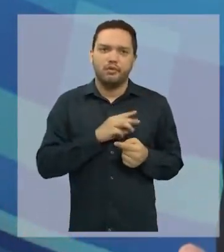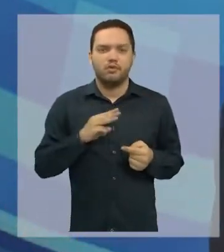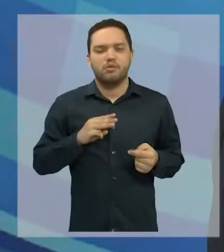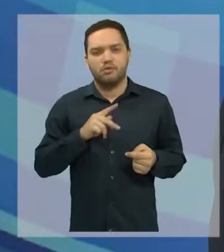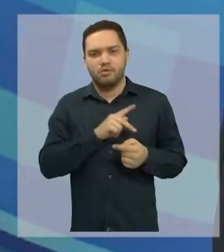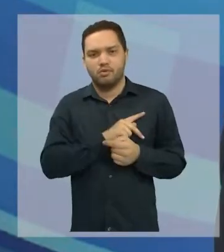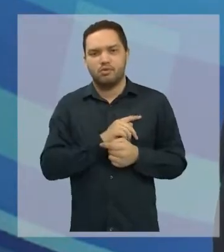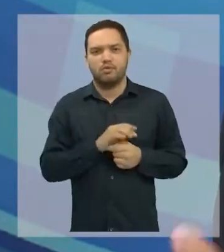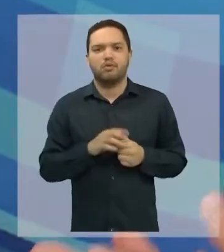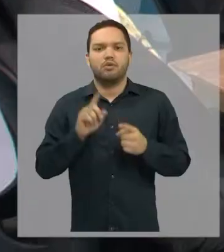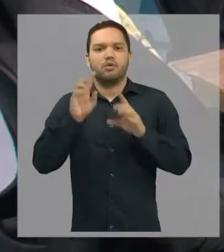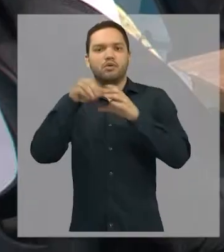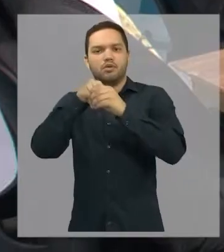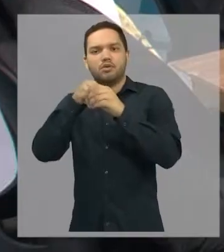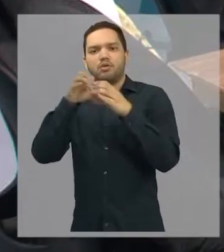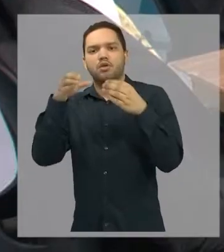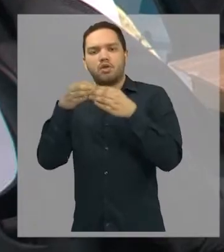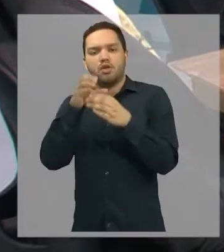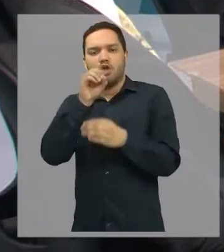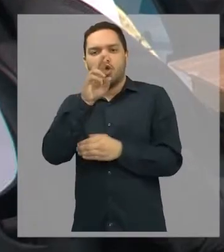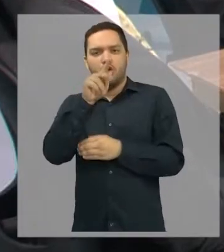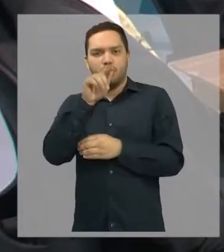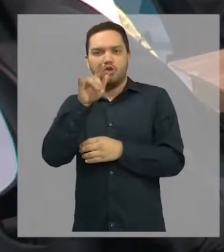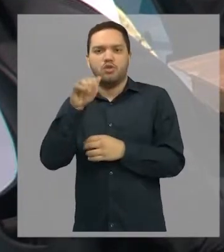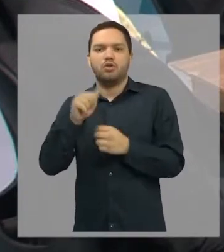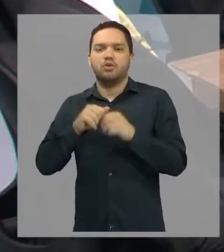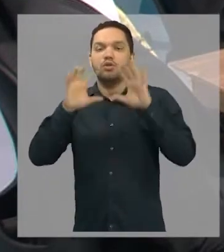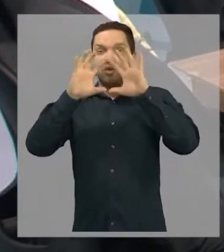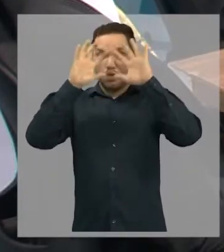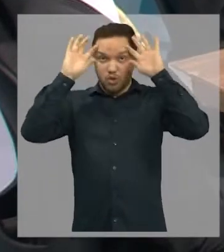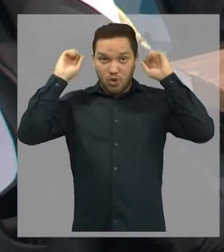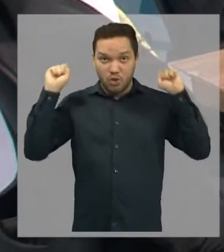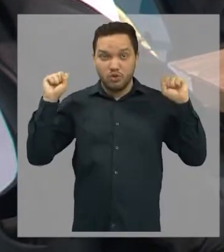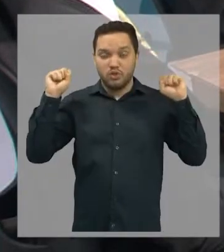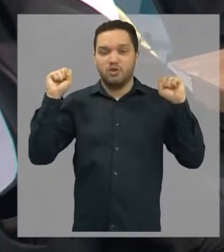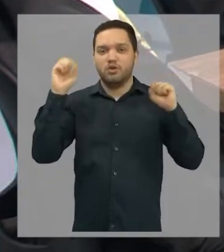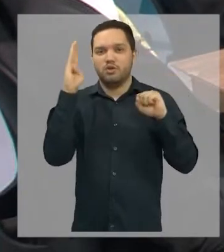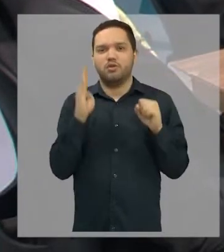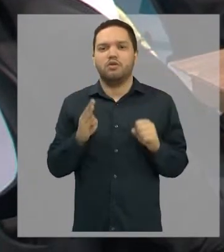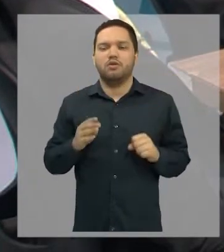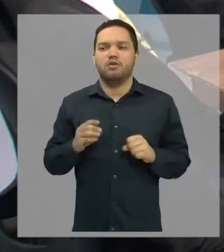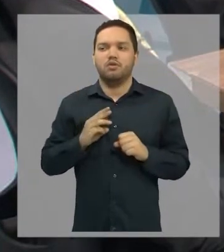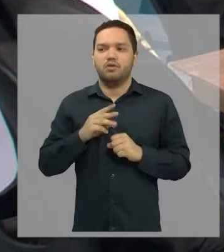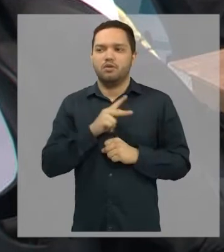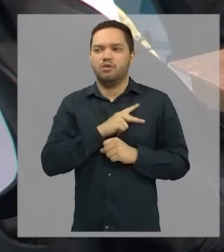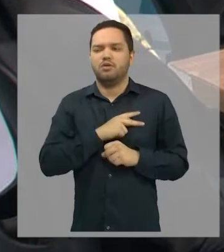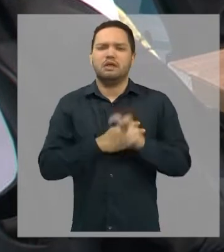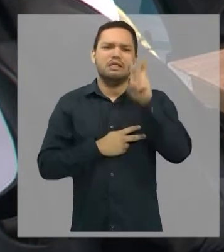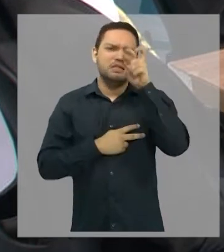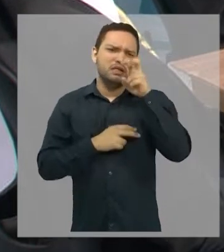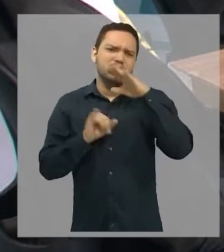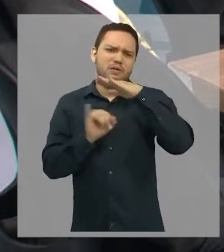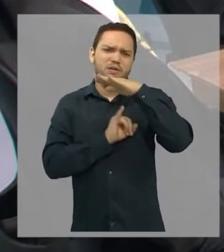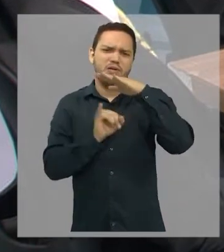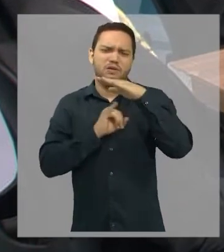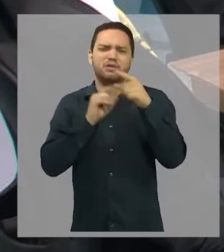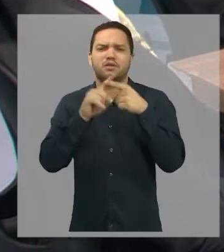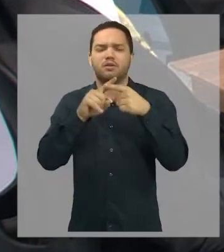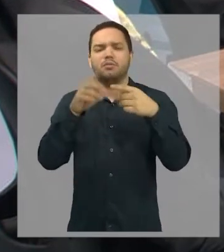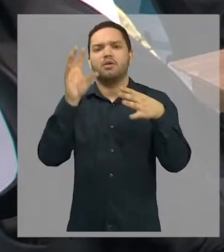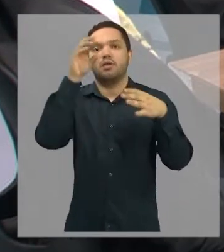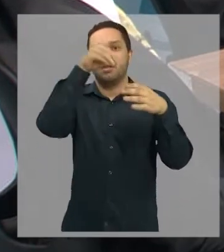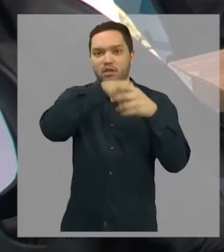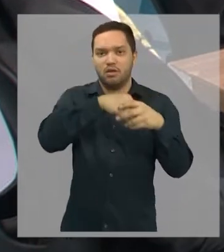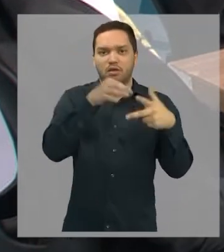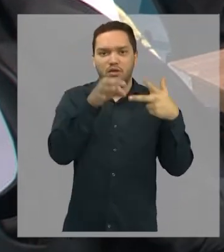também tem Corregedoria e tem o Conselho Nacional do Ministério Público. Já são 5 entes. Aí o Judiciário também existe,